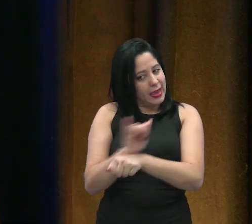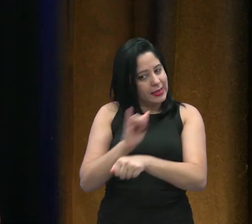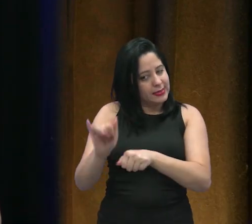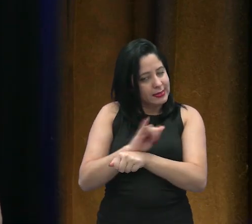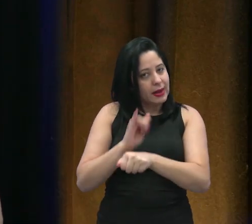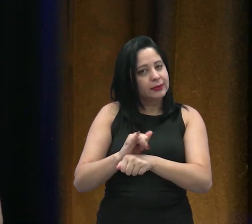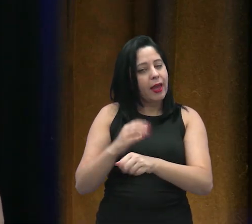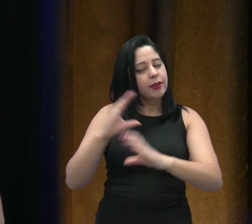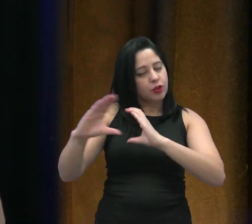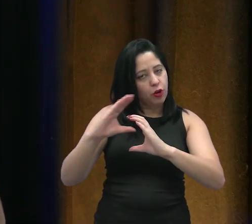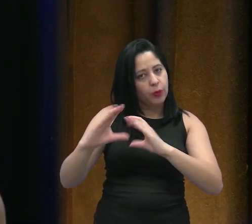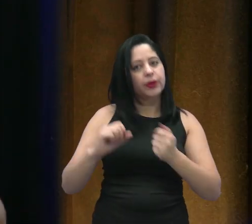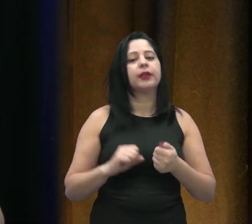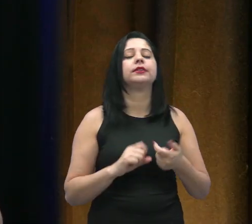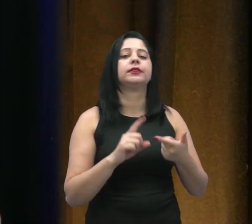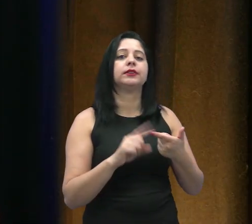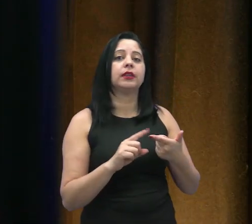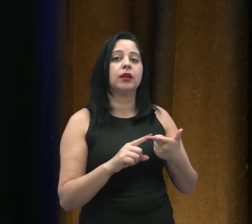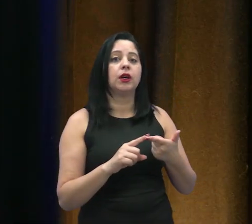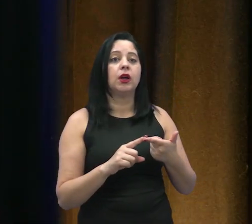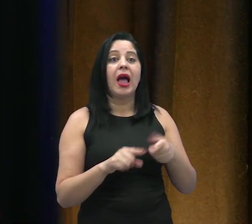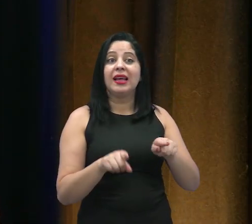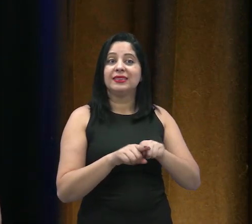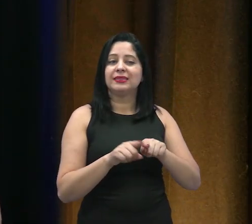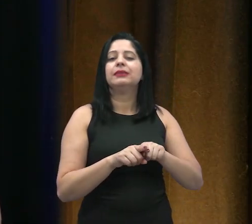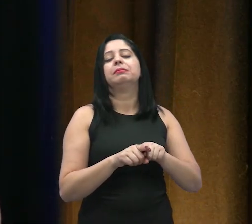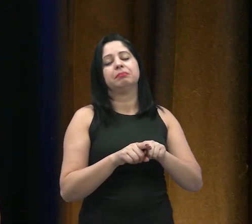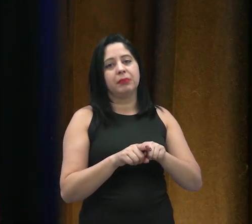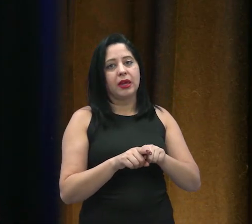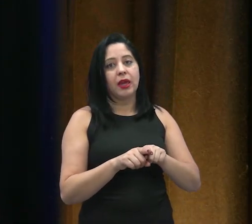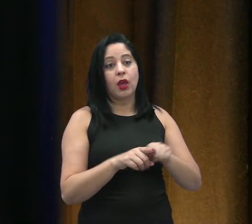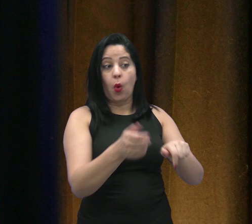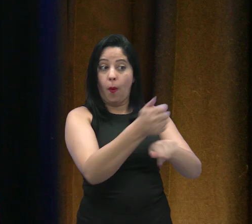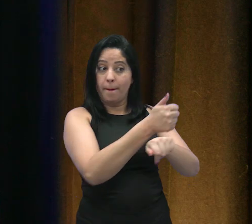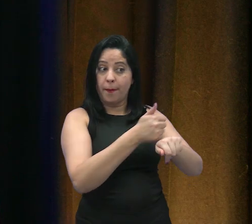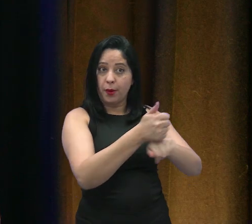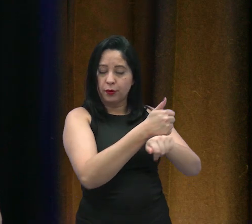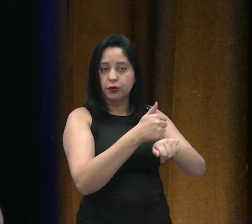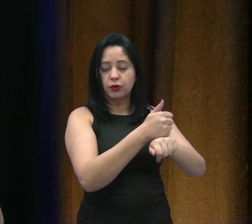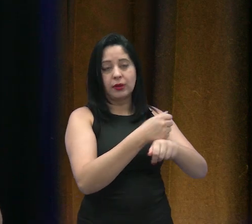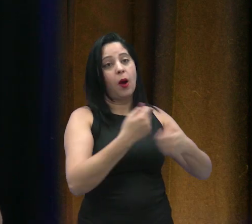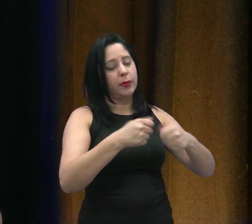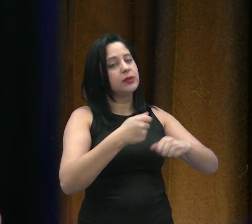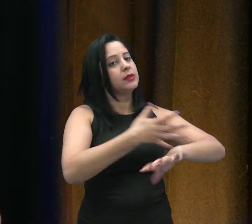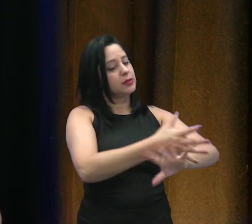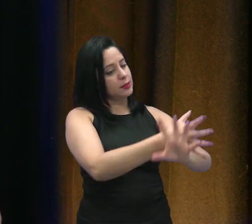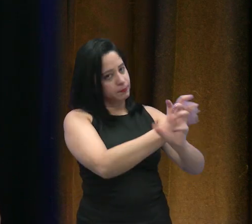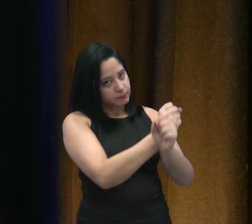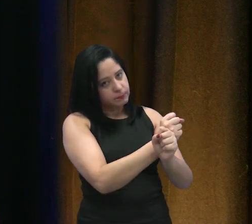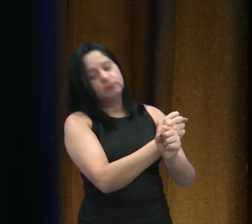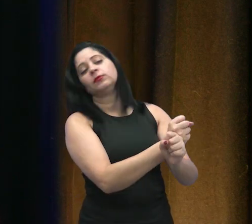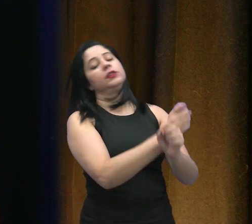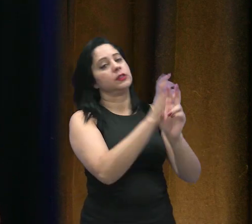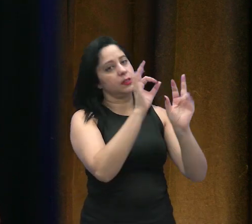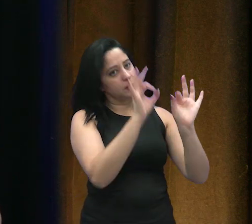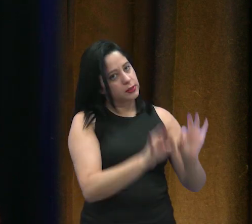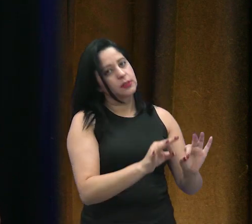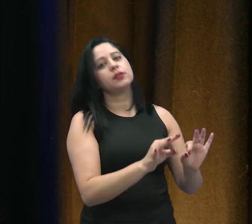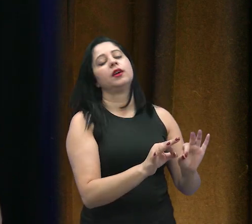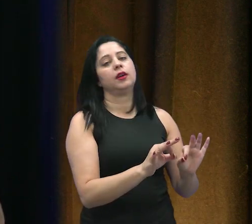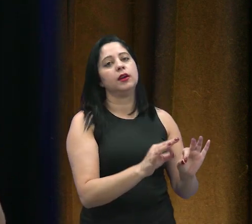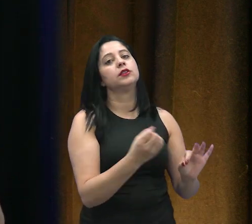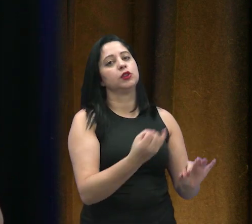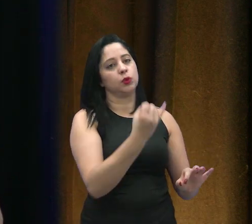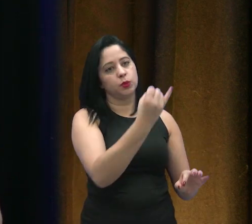previsibilidade, para dar organização para essa criança, formação continuada, né? Não só uma capacitação para os profissionais de início,